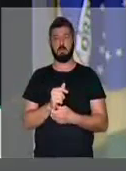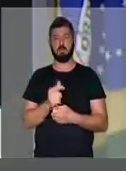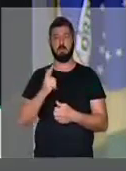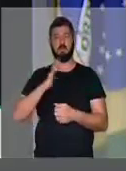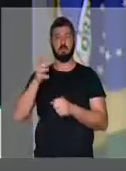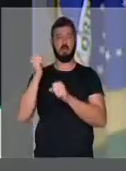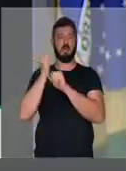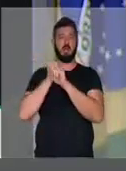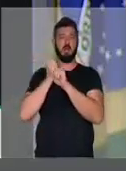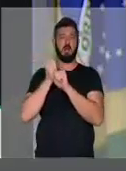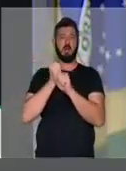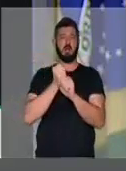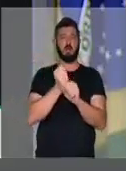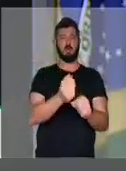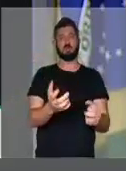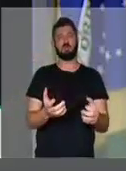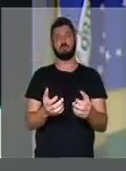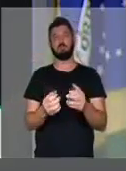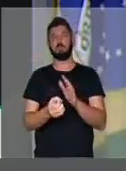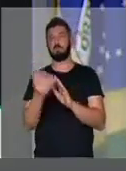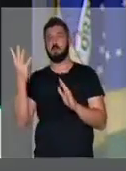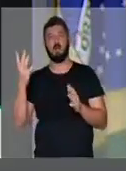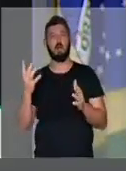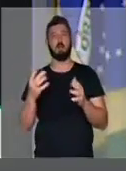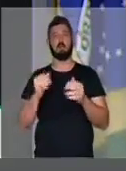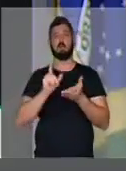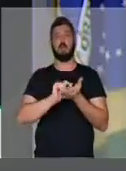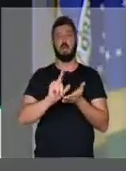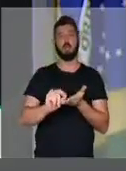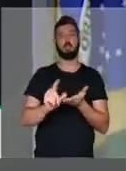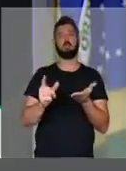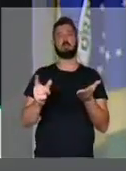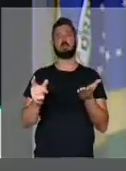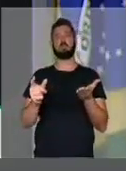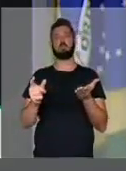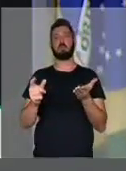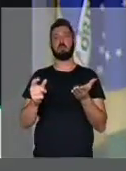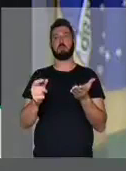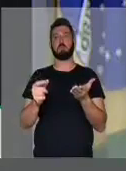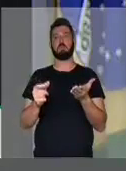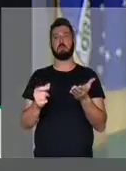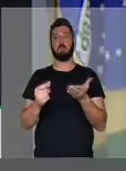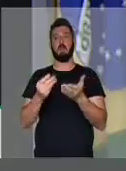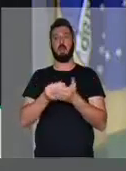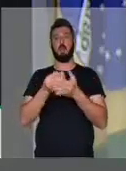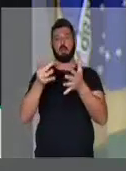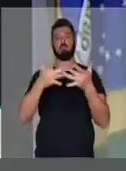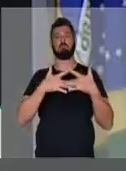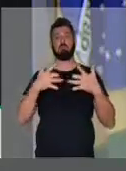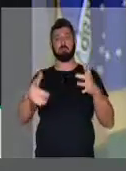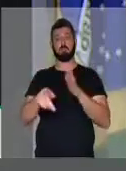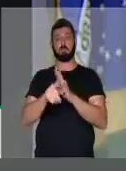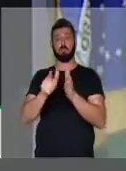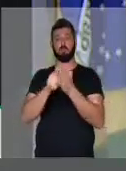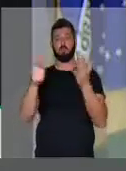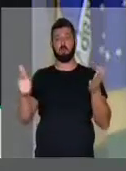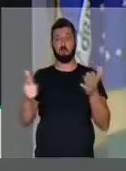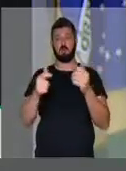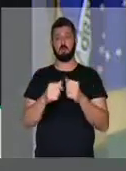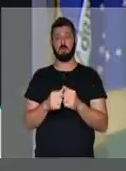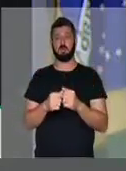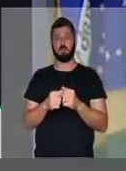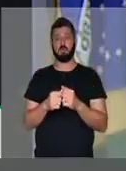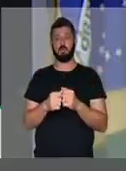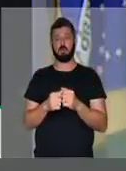ao longo dos anos vários artigos espontaneamente entregues ao jornal, que